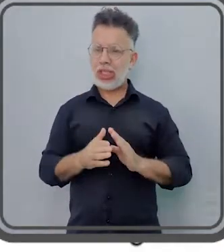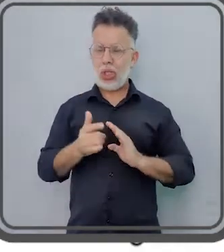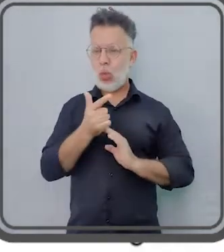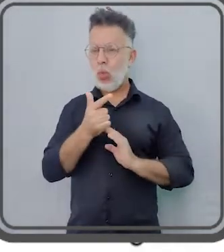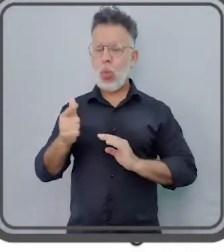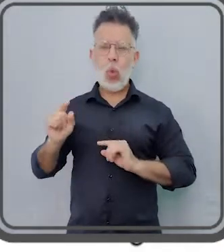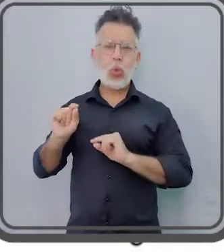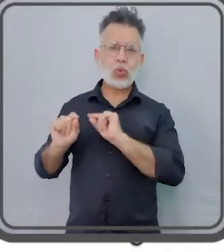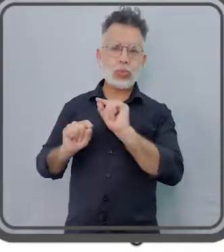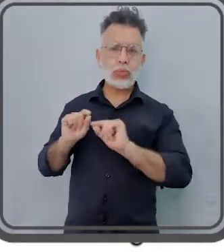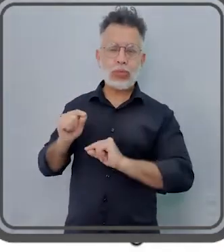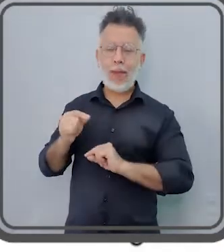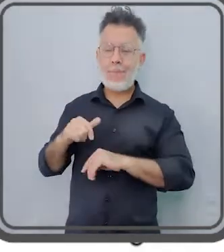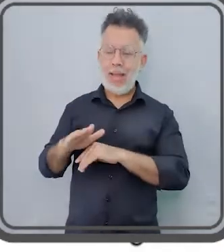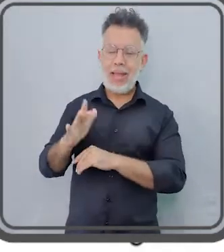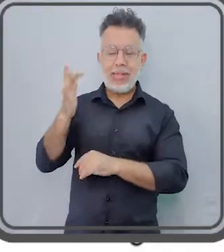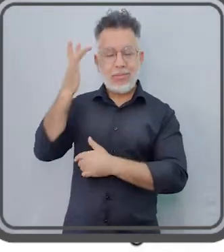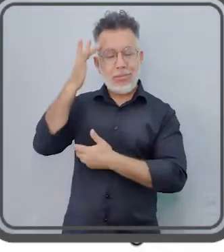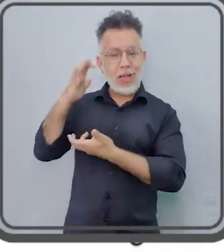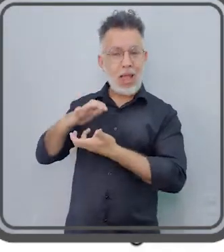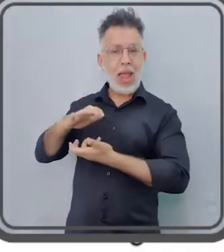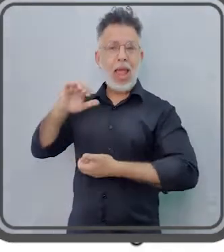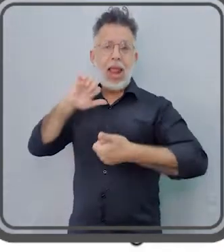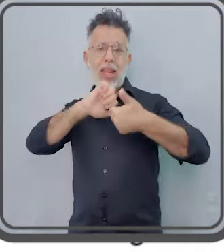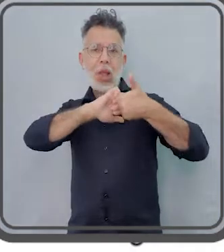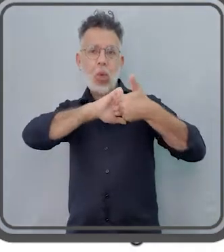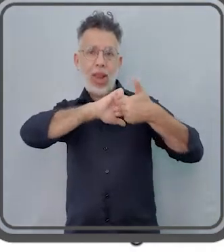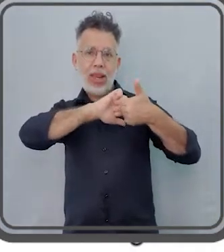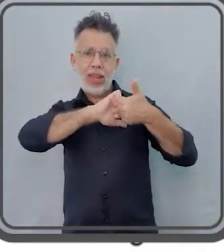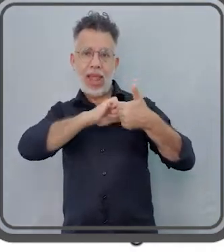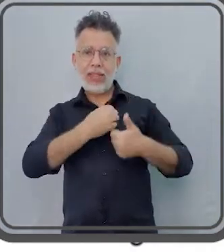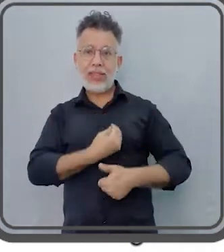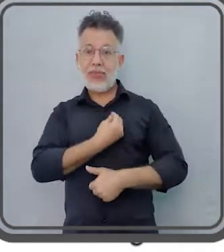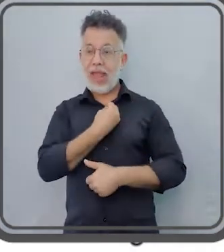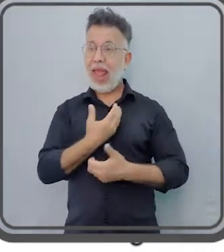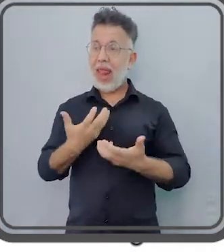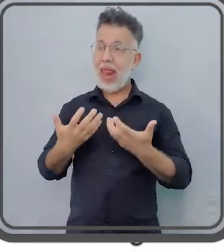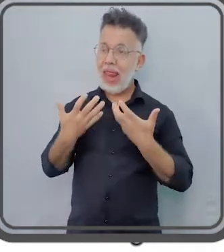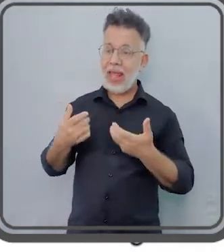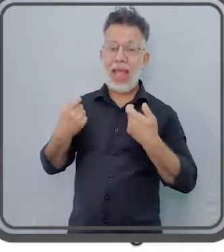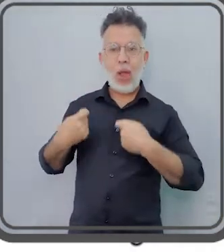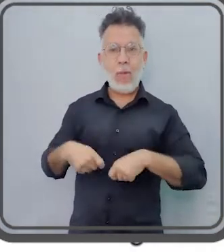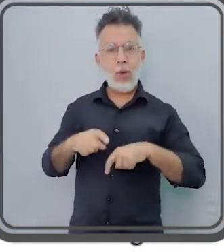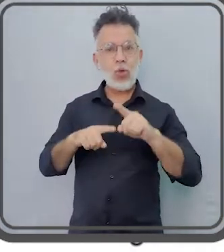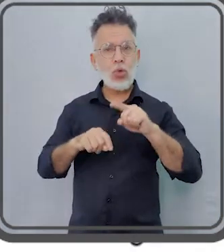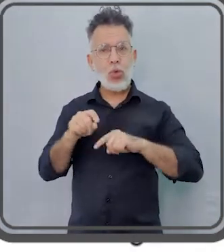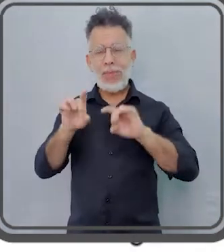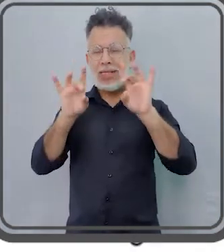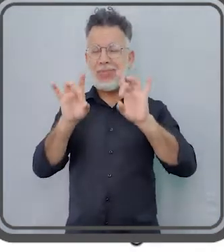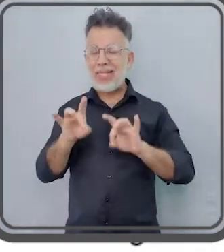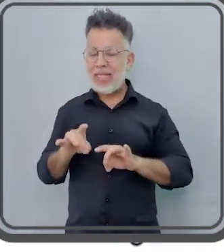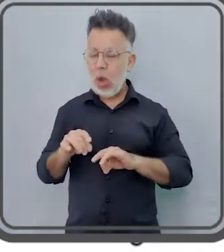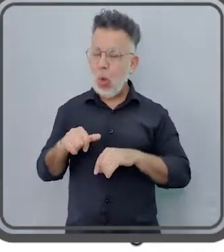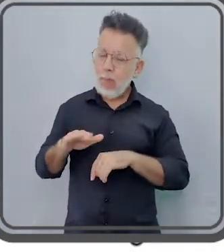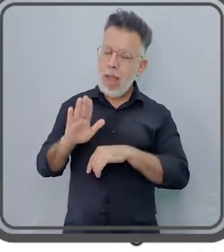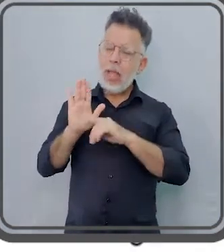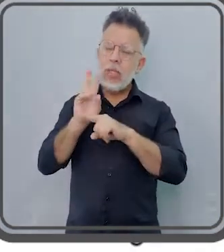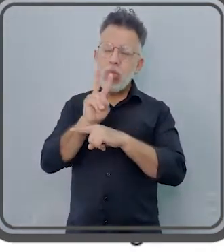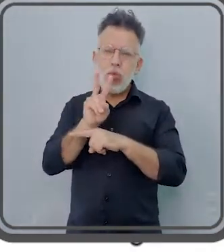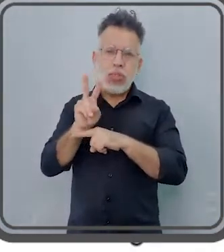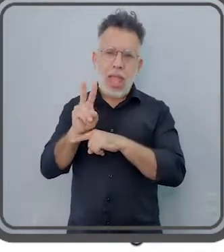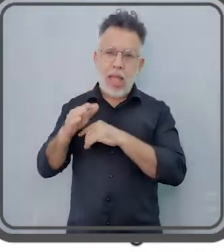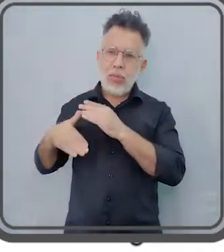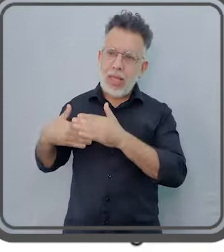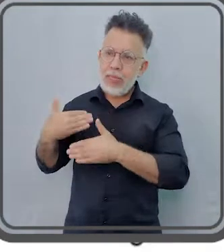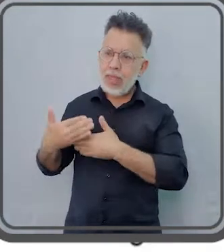já num outro momento, mais madura, de qualidade de vida. Então, ela demanda um produto mais especial, mais cuidado,